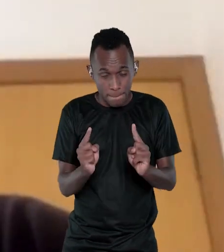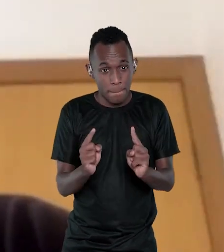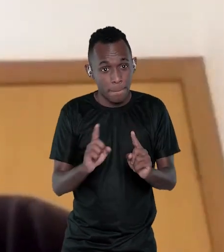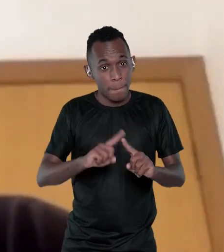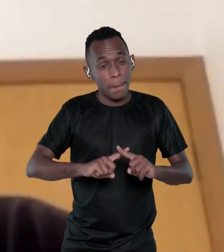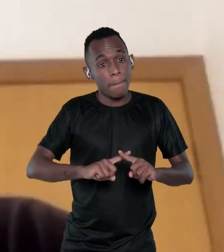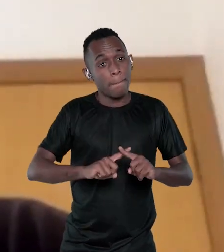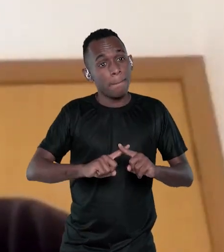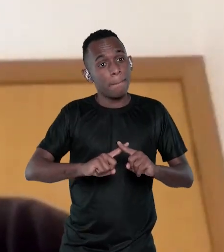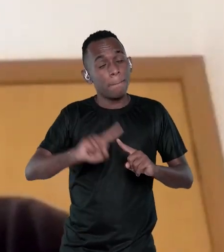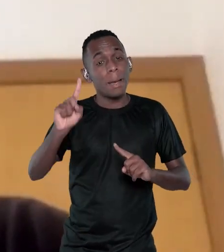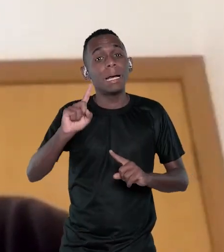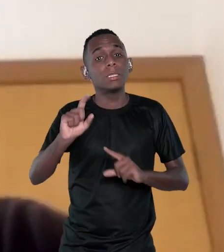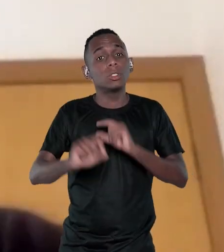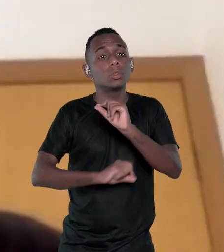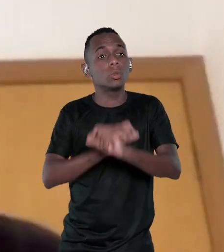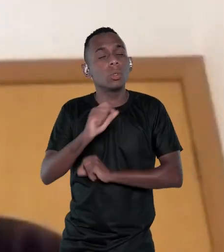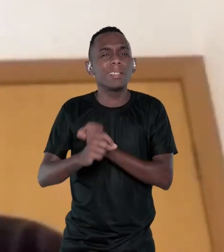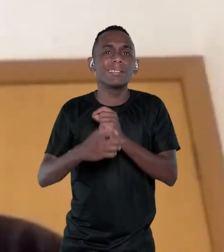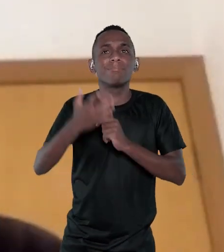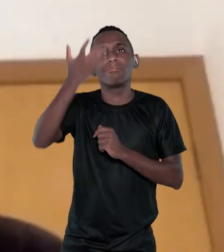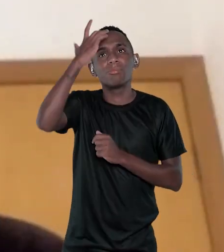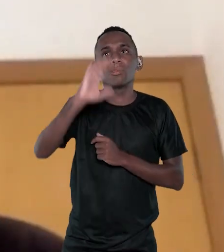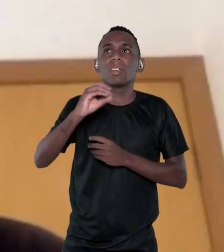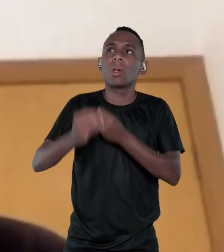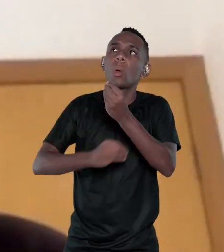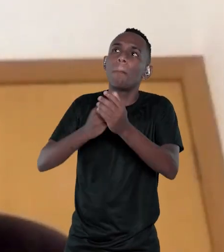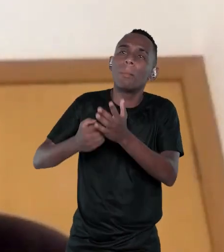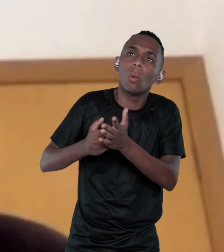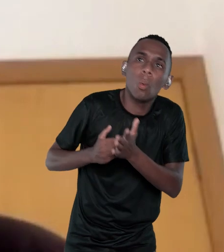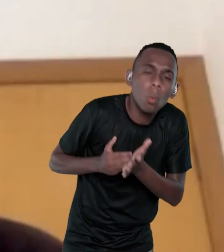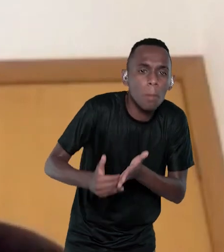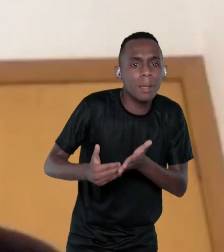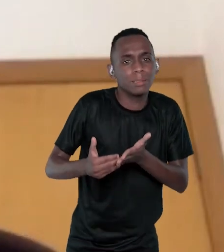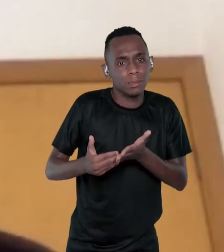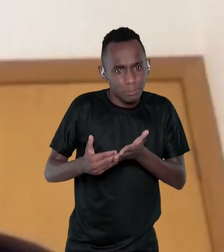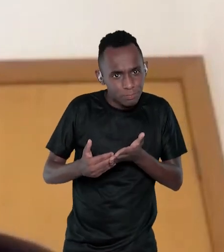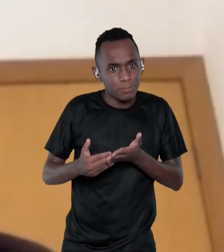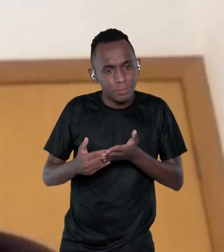que tem muito tempo que eu fiz. Ele é pequeno, mas